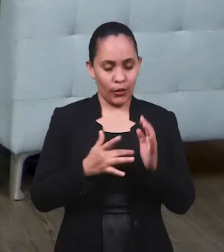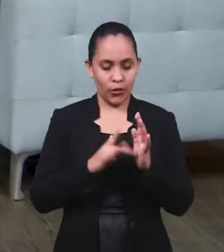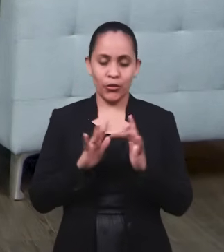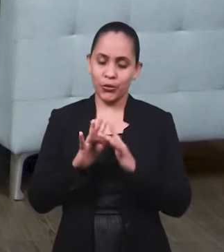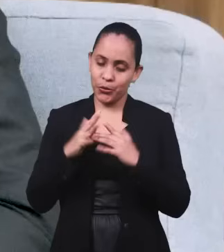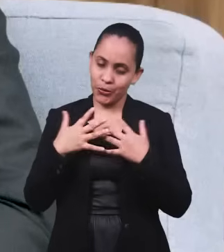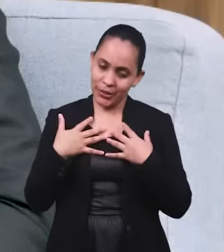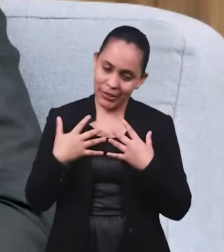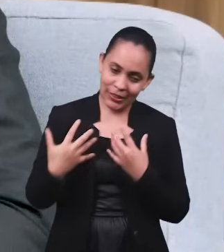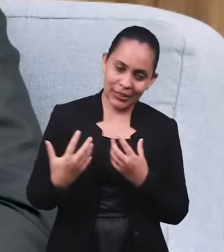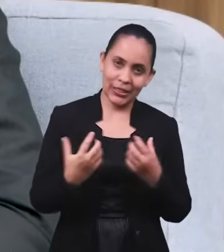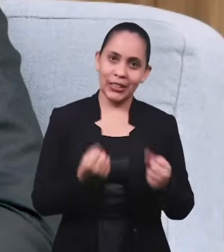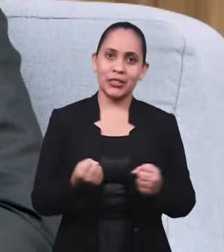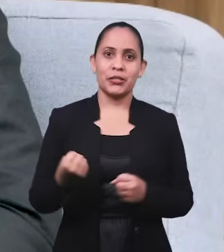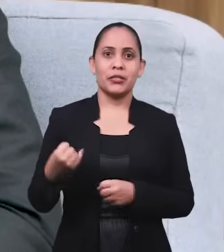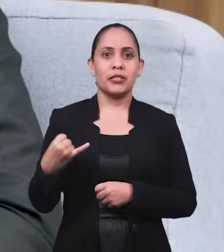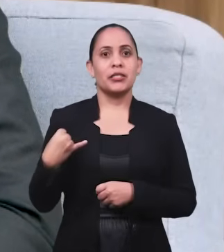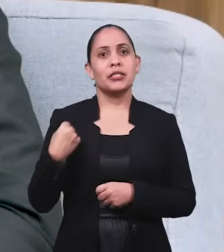converteu aos